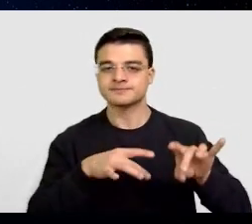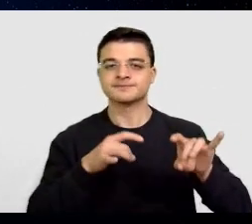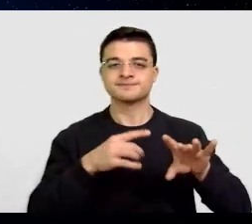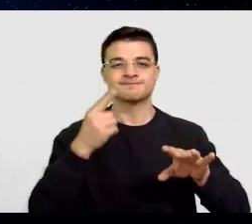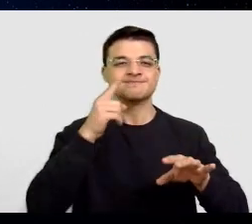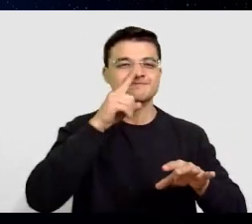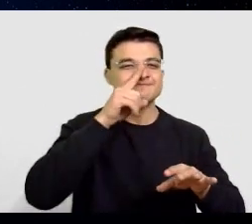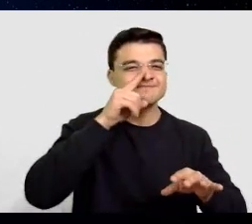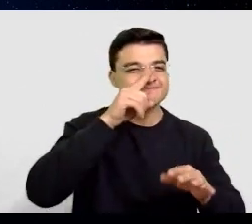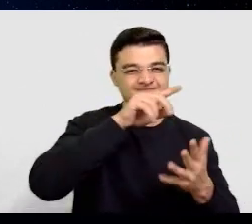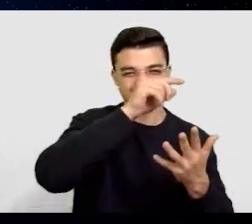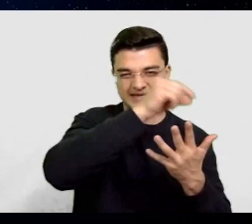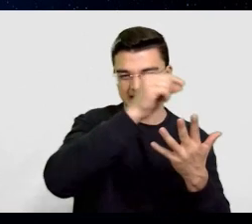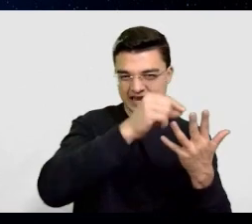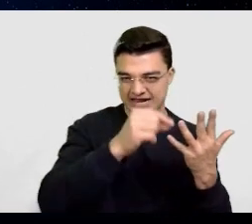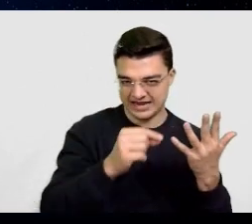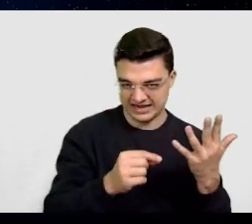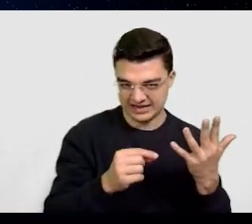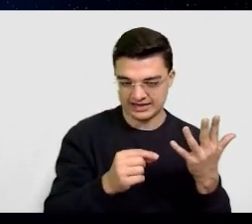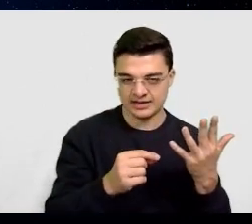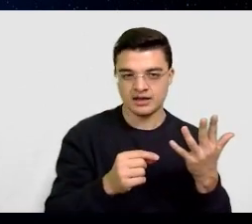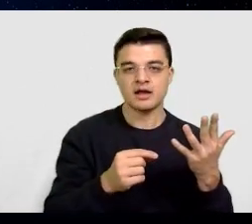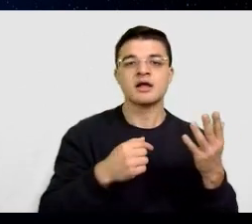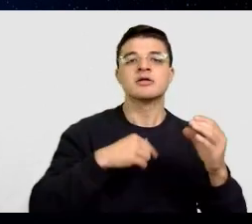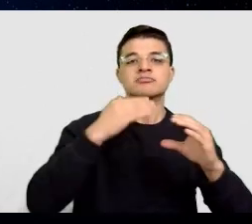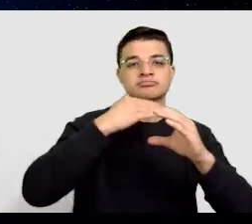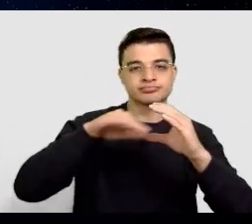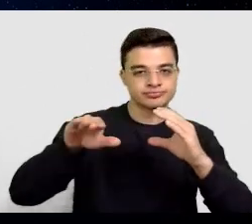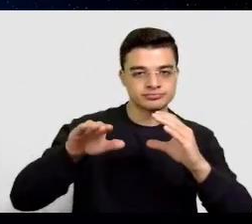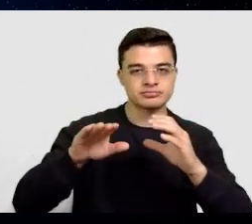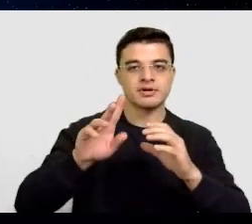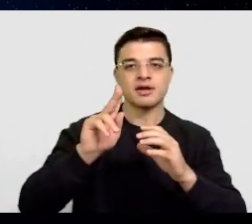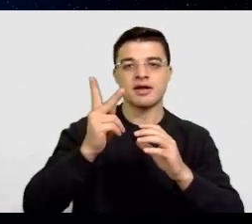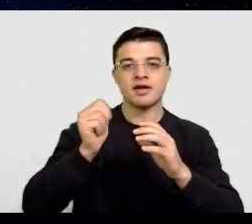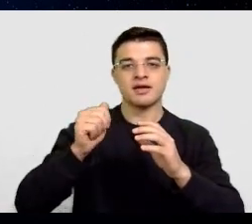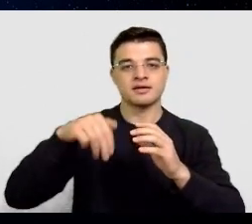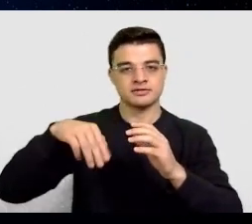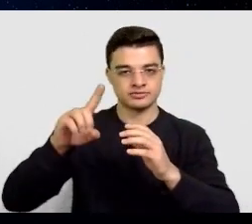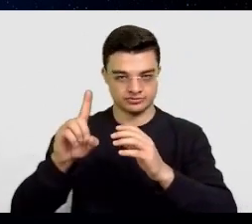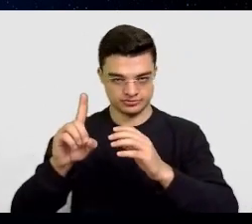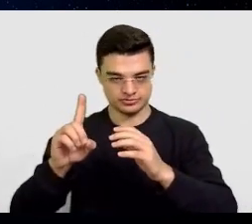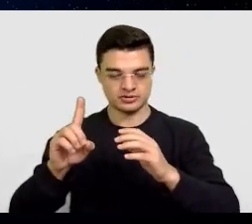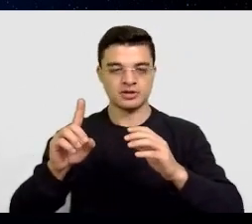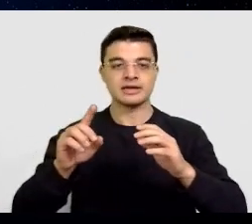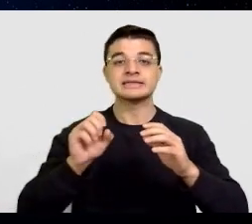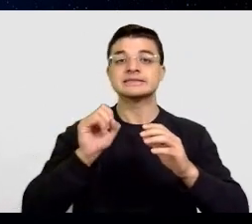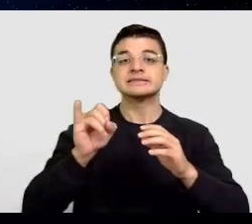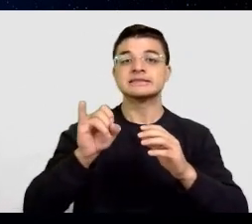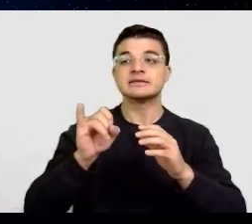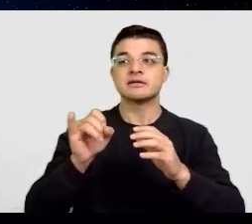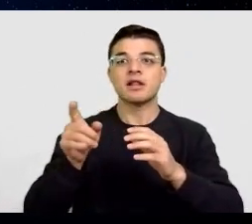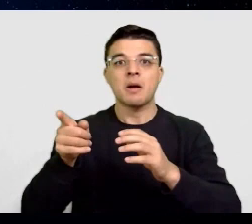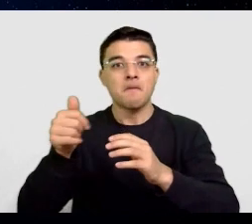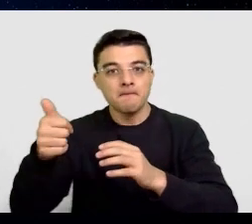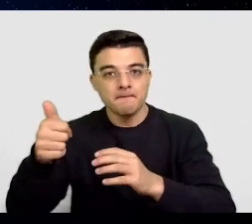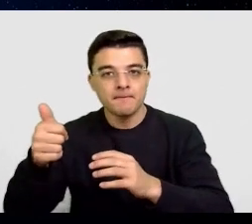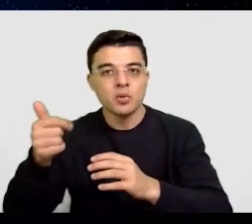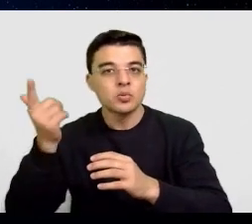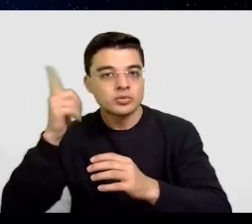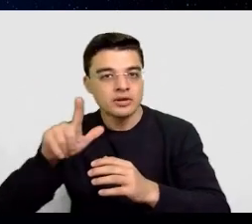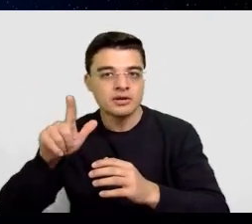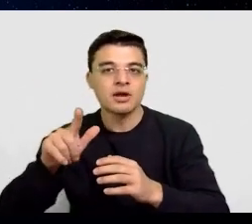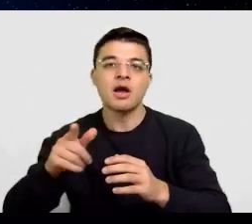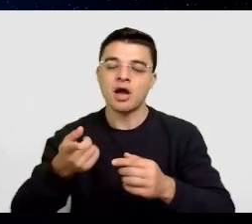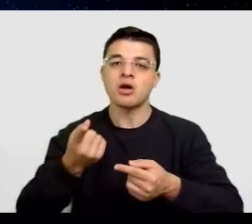vulnerabilidades conhecidas e começa a disparar para o range de IPs que você tem, e se alguma, né, for engatilhada, você pode ter sucesso. Mas existem